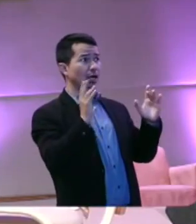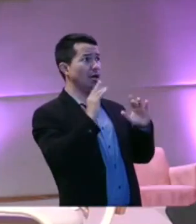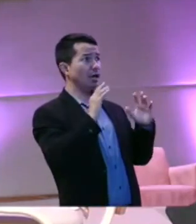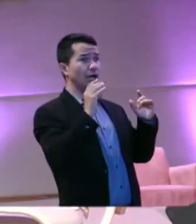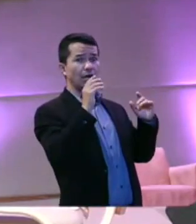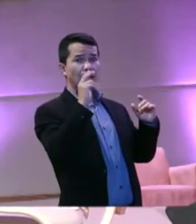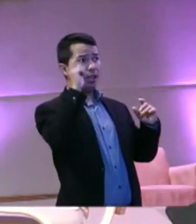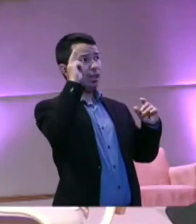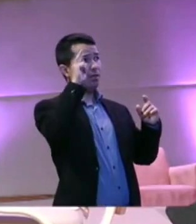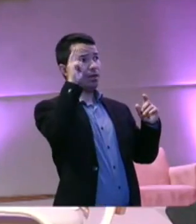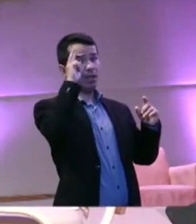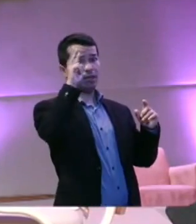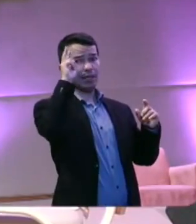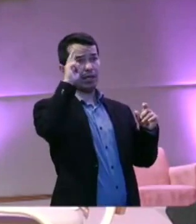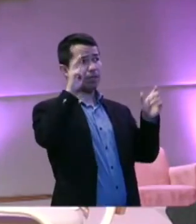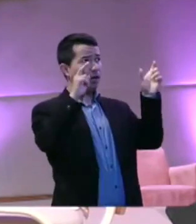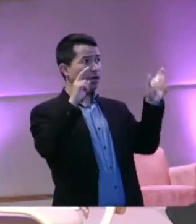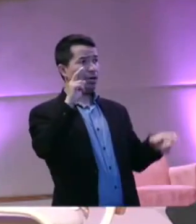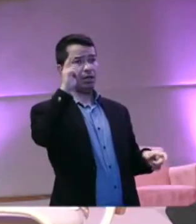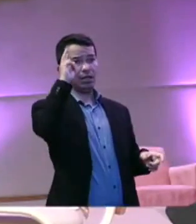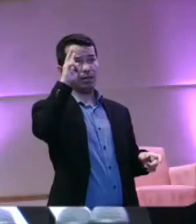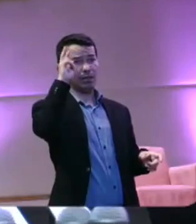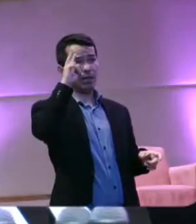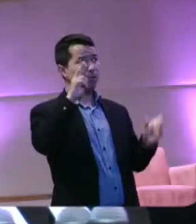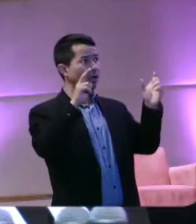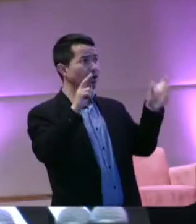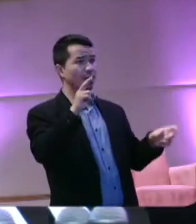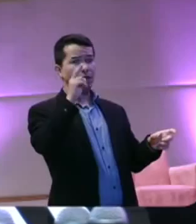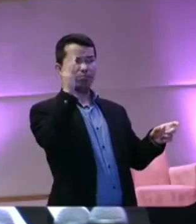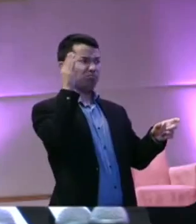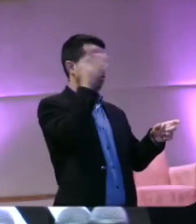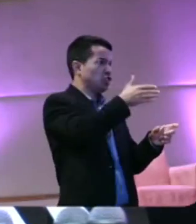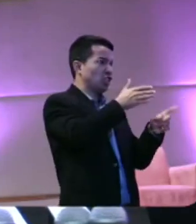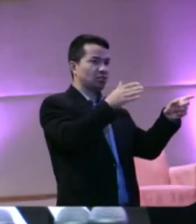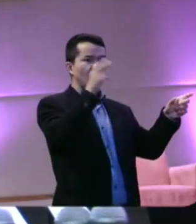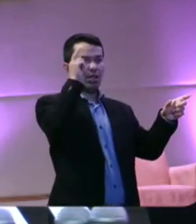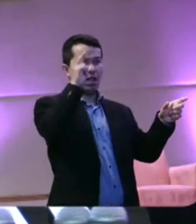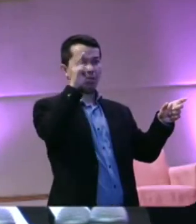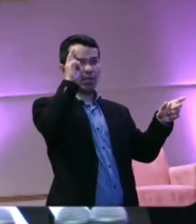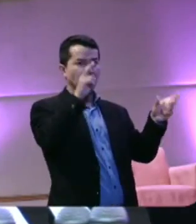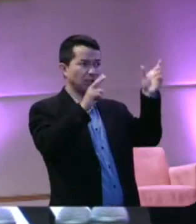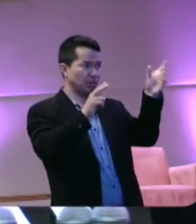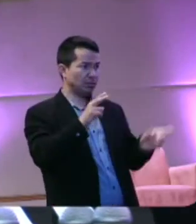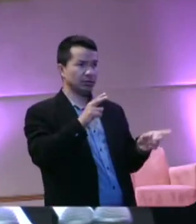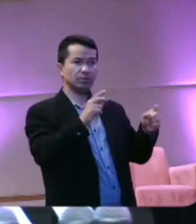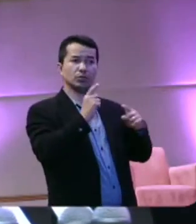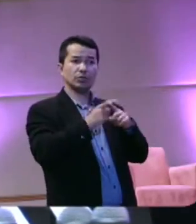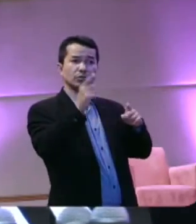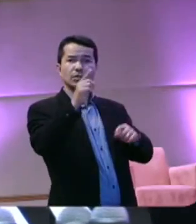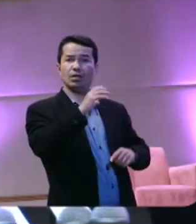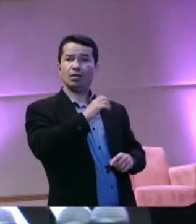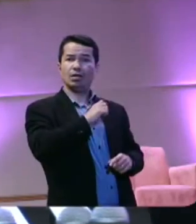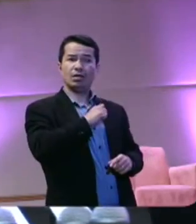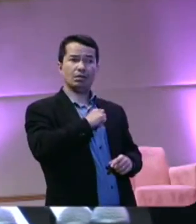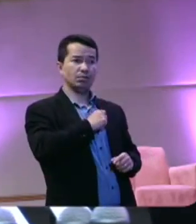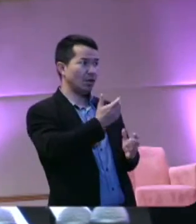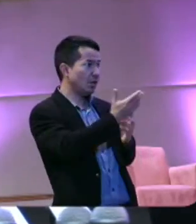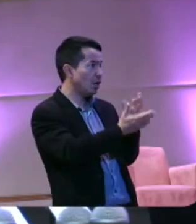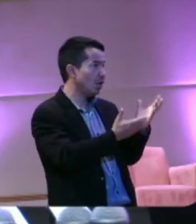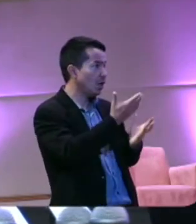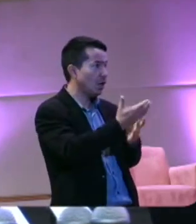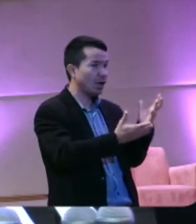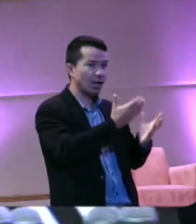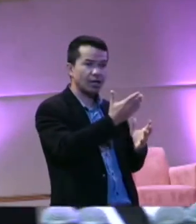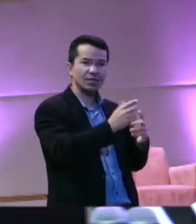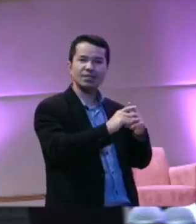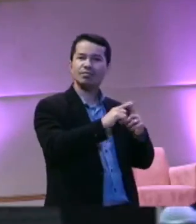A paixão faz isso. Você não tem outro pensamento a não ser na pessoa amada. Você não pensa outra coisa desde que